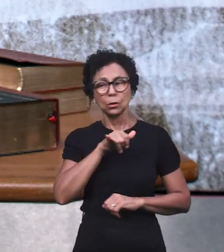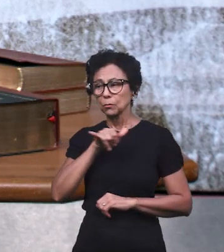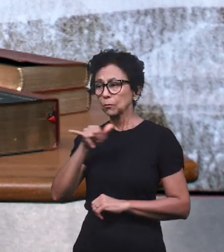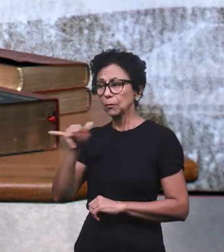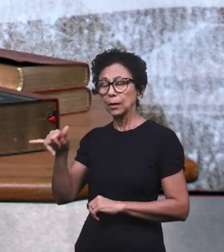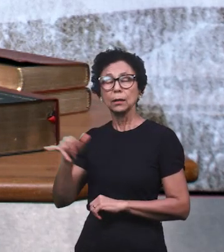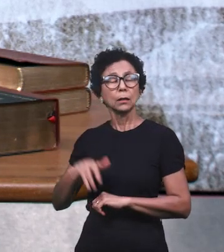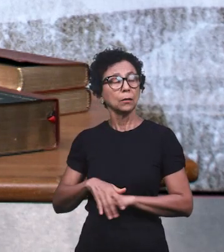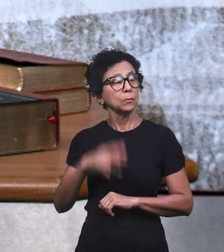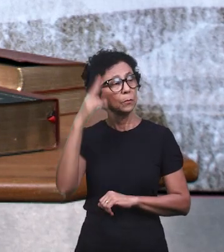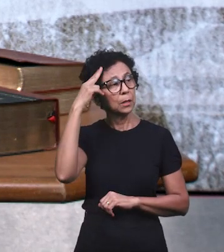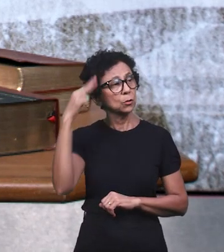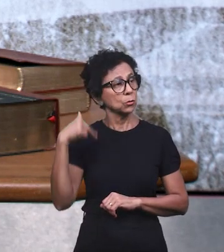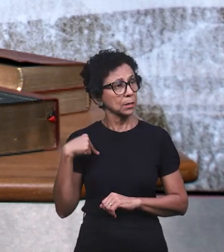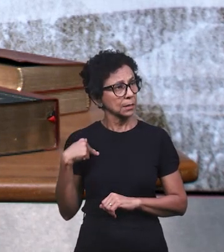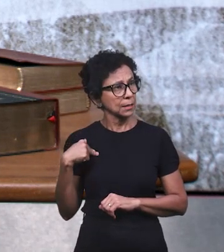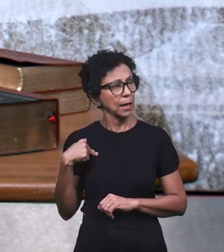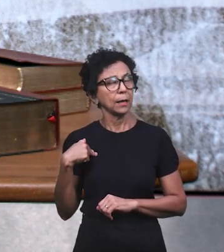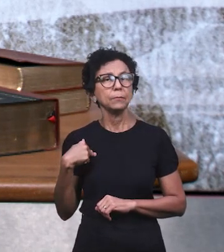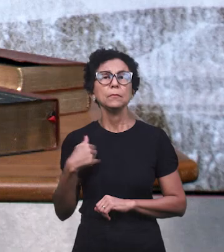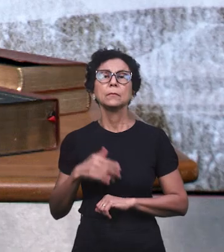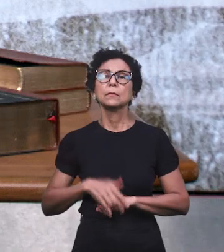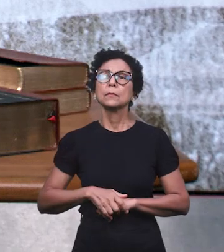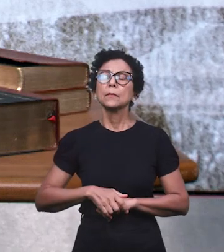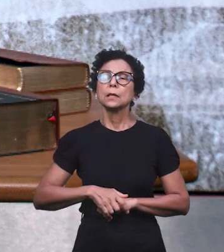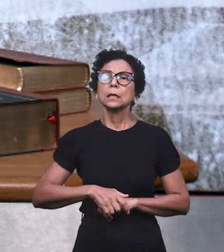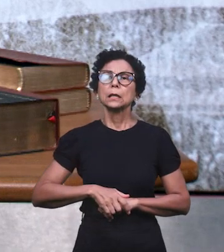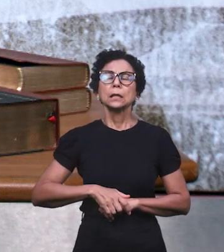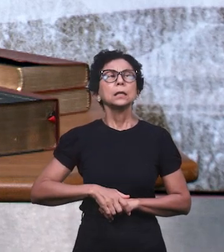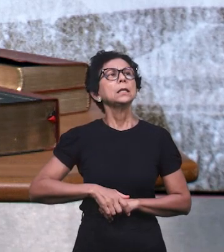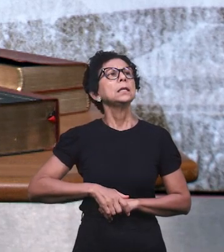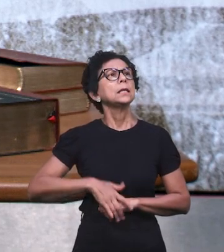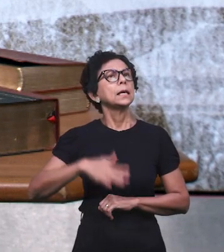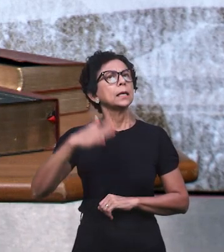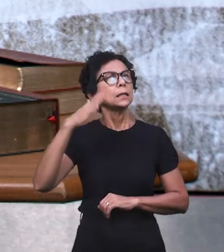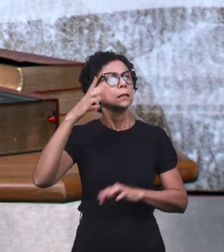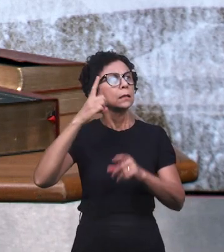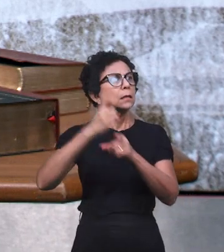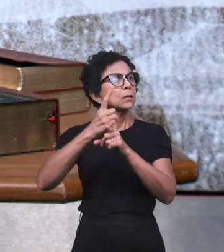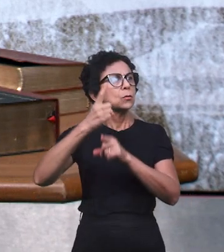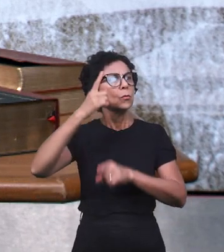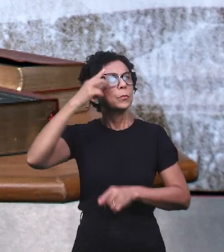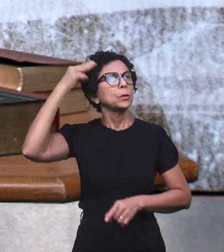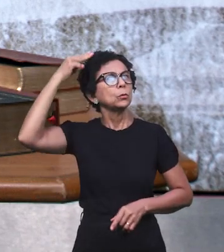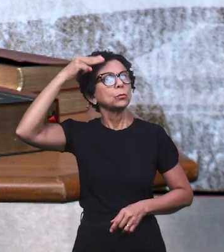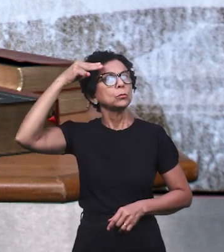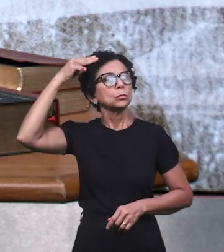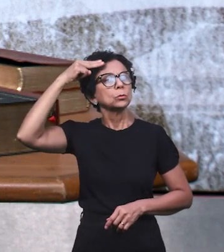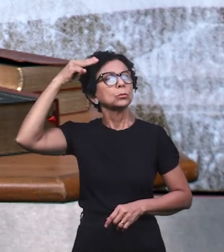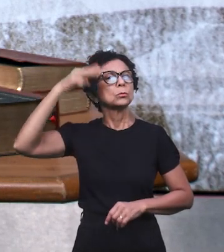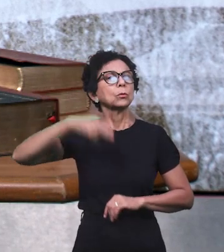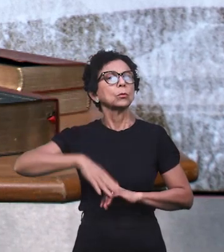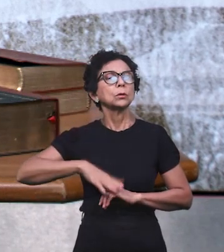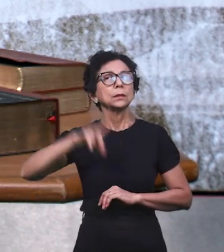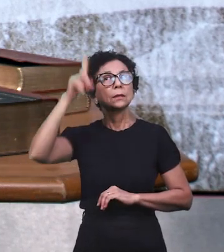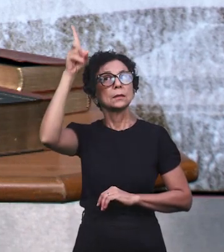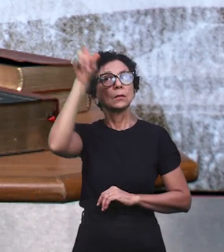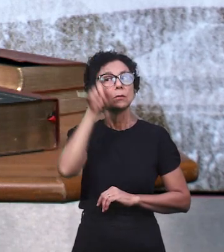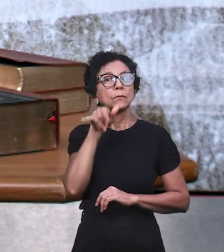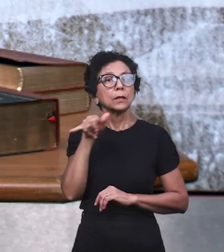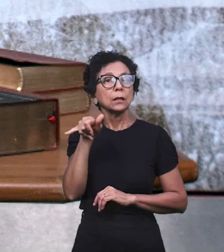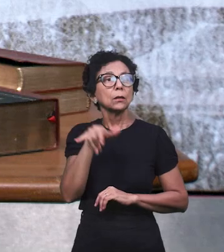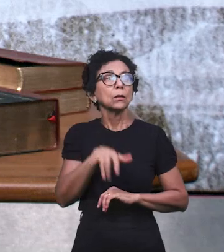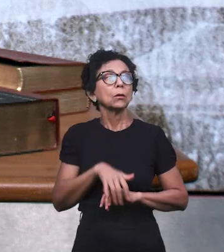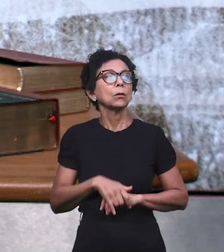interpretou conforme o seu sonho. E como ele nos interpretou, assim mesmo foi feito. A